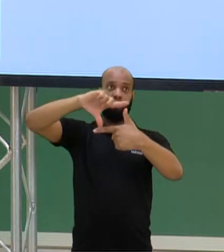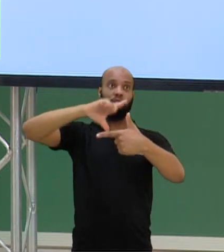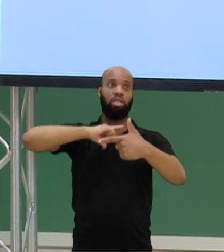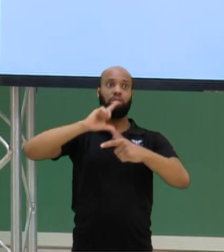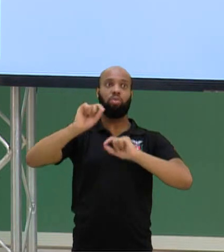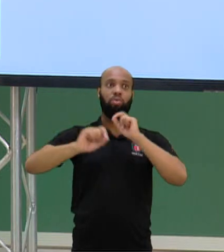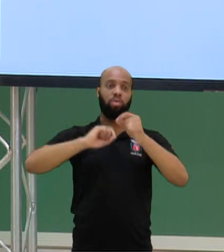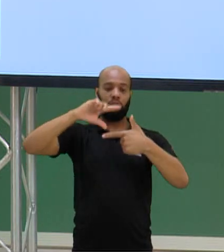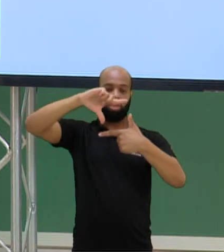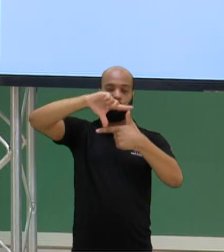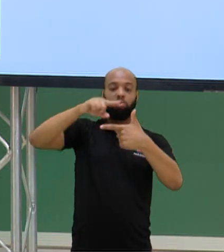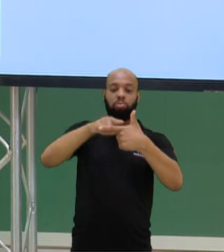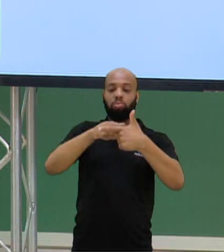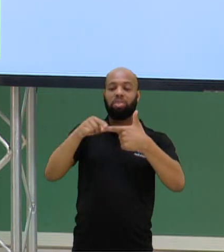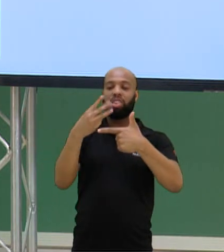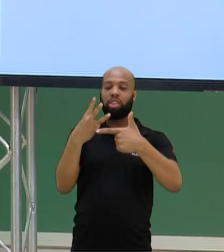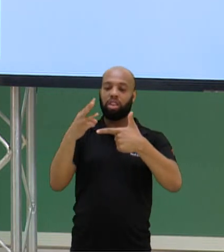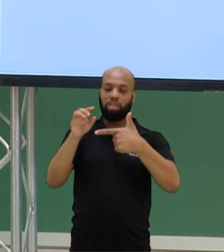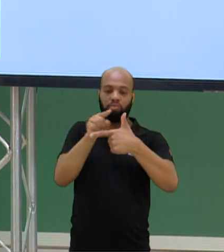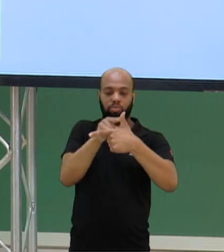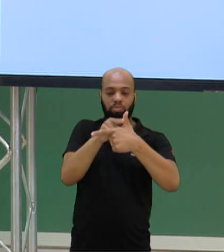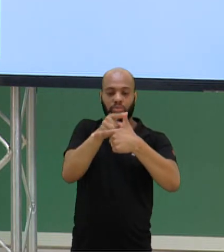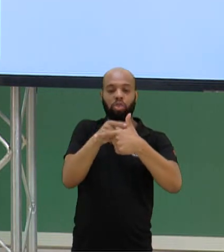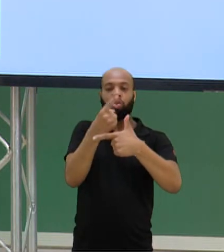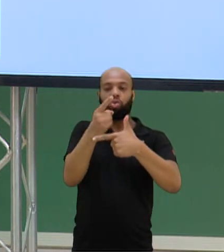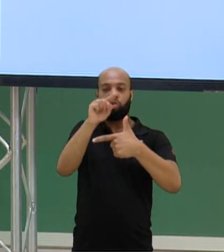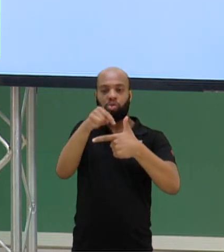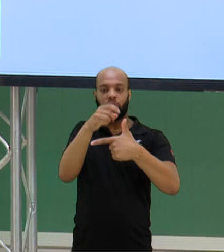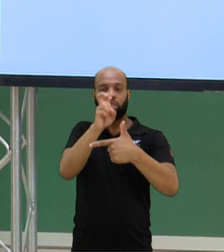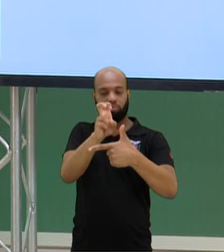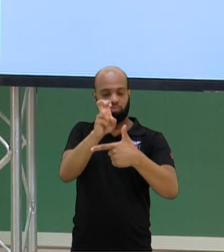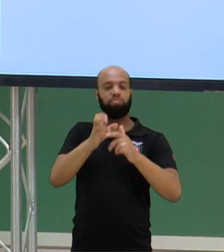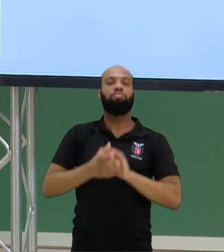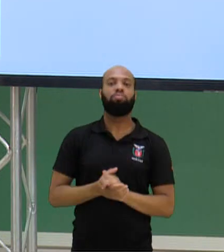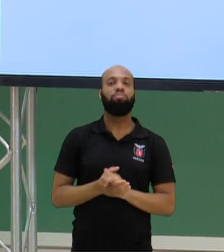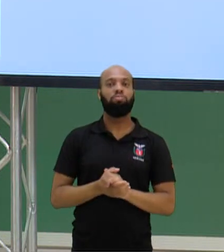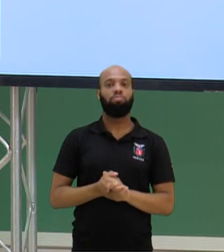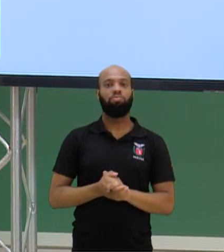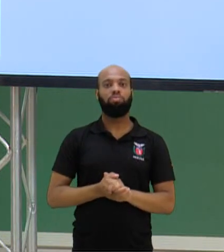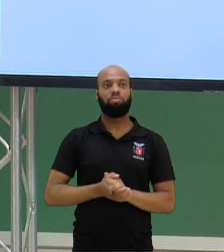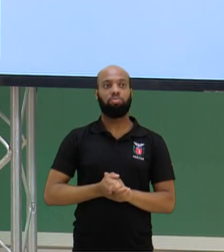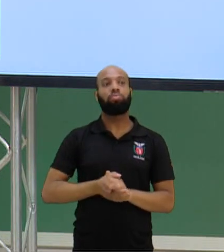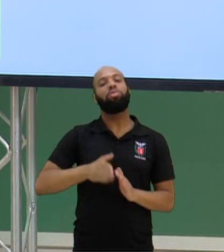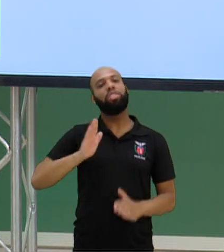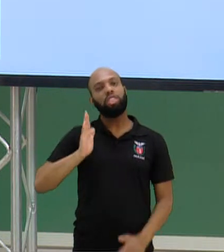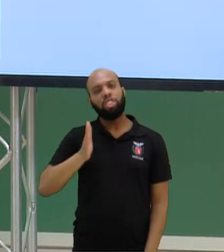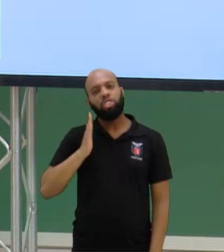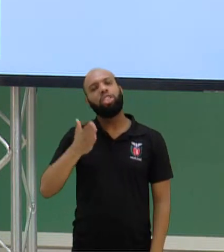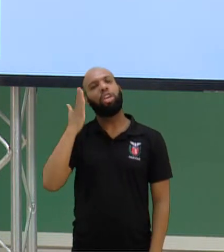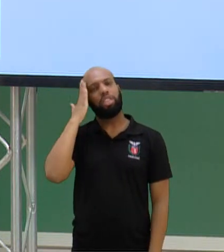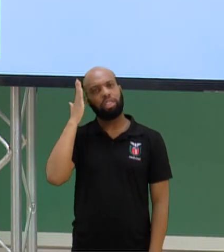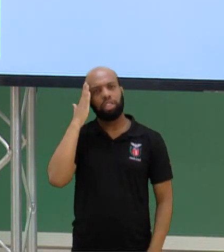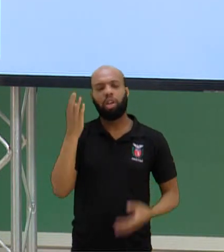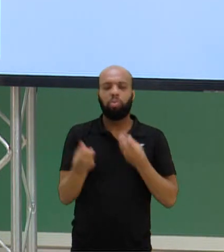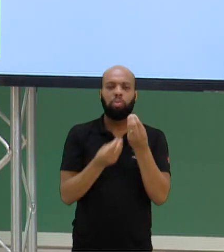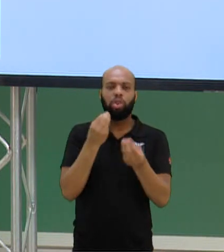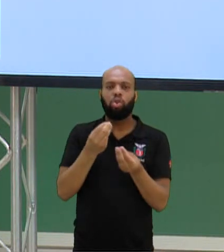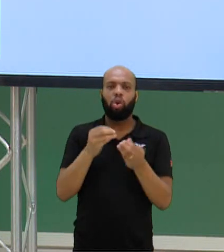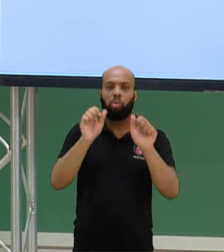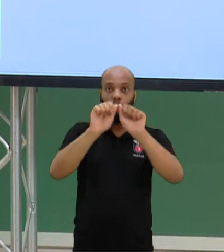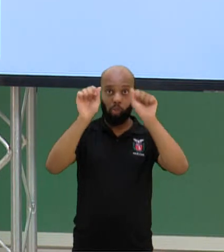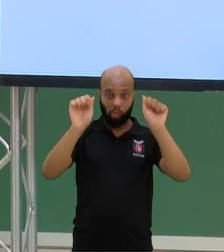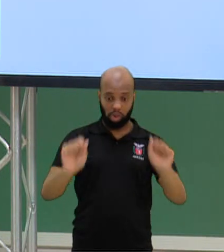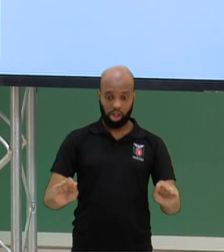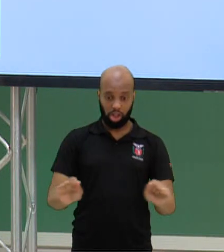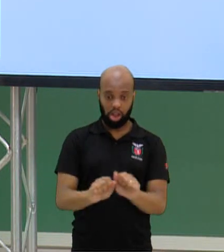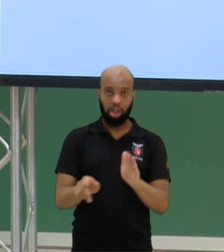3 por 1,5. Quando a parte maior vale 3 e a parte menor vale 1,5. Já vimos como que calcular a área da base do retângulo, que